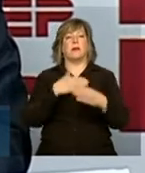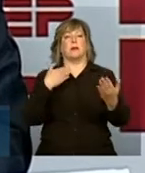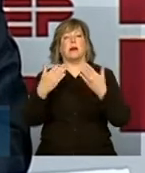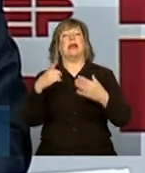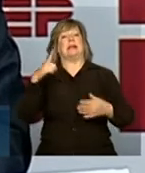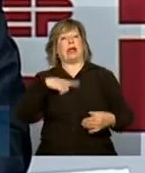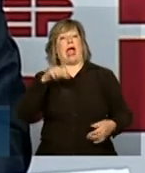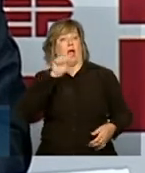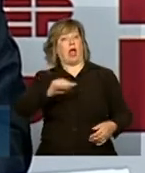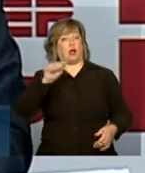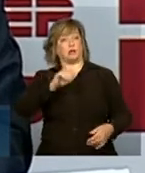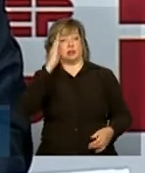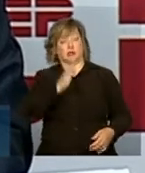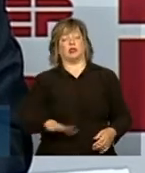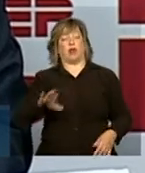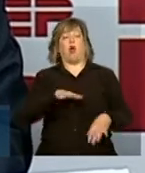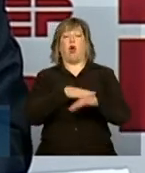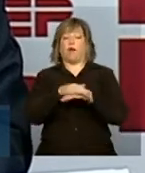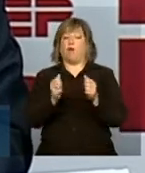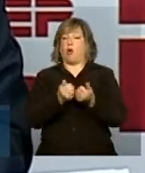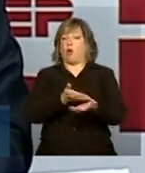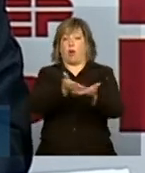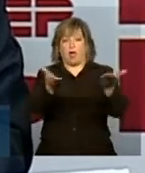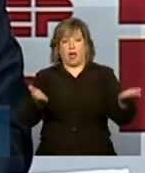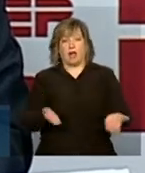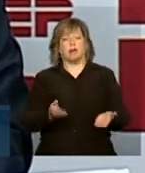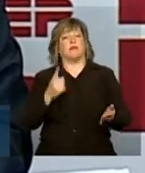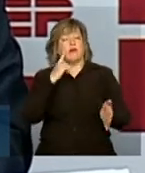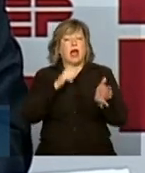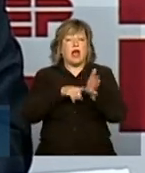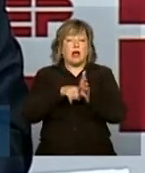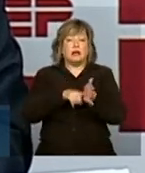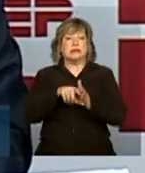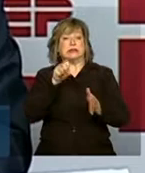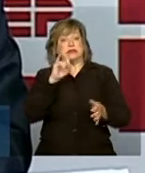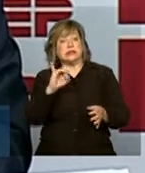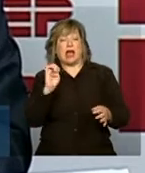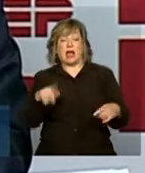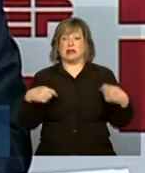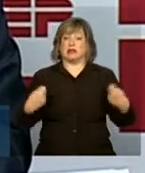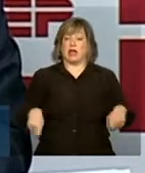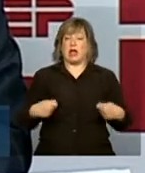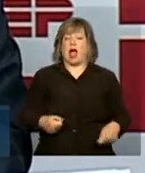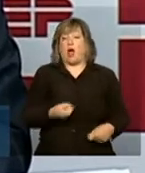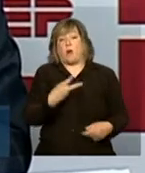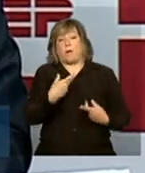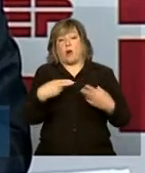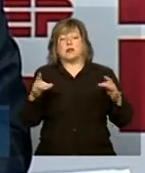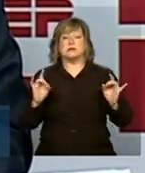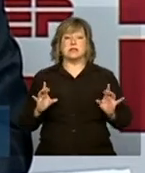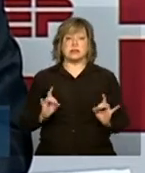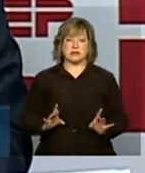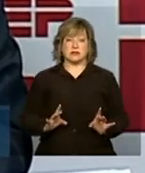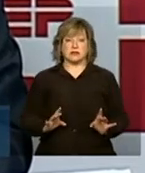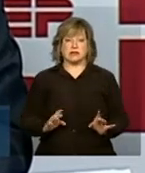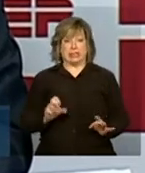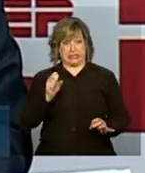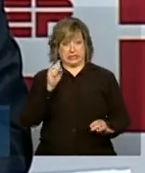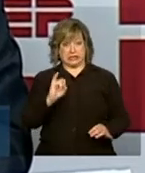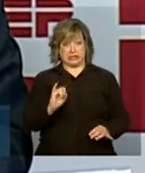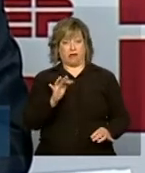associação nacional, dialogaremos com ele e vamos analisar se é necessário algum procedimento específico. E, se